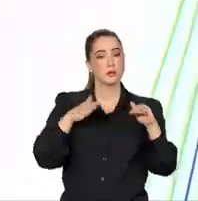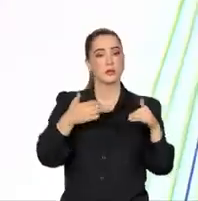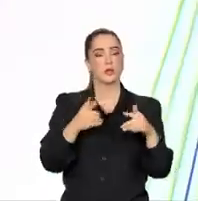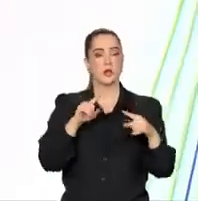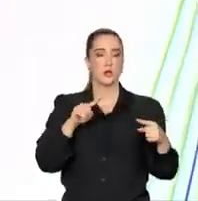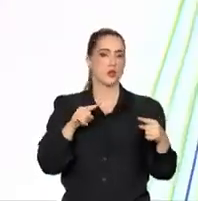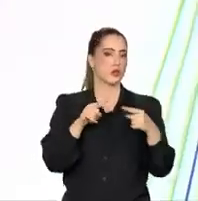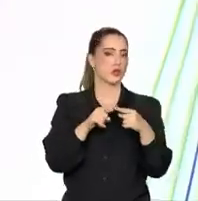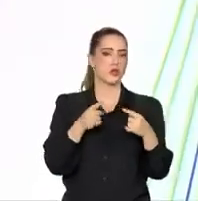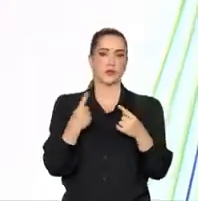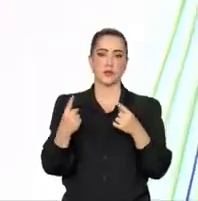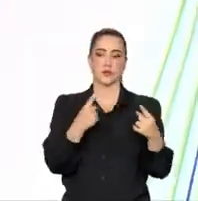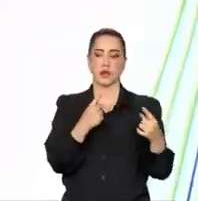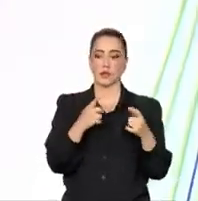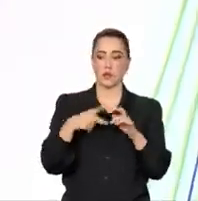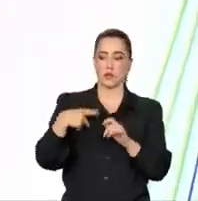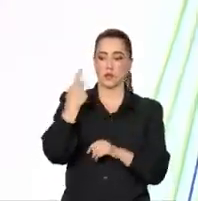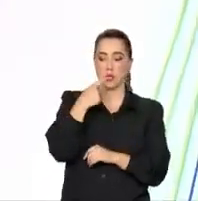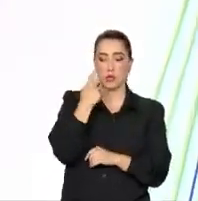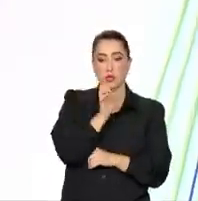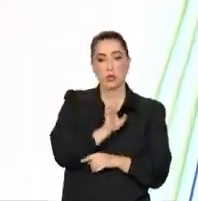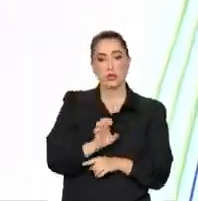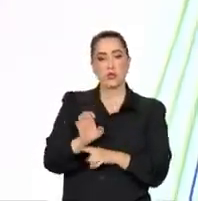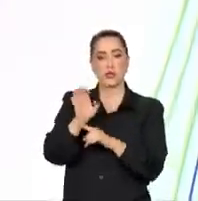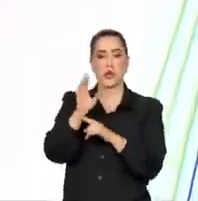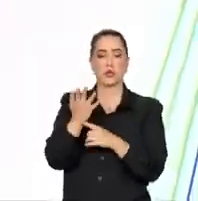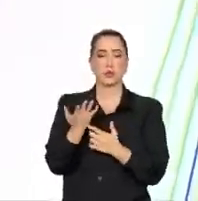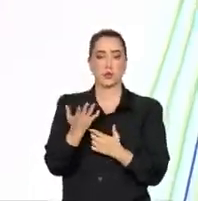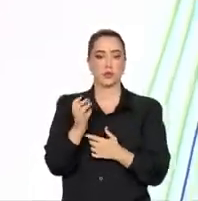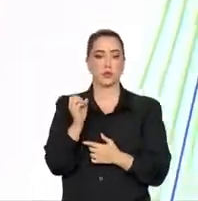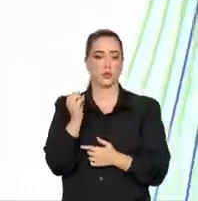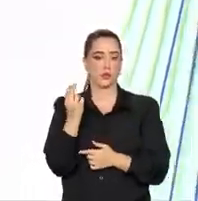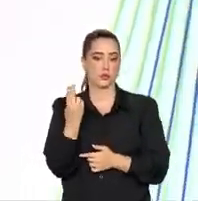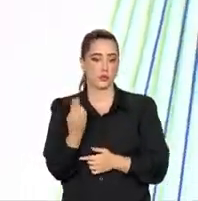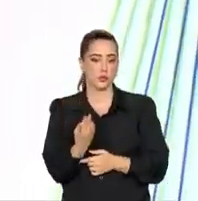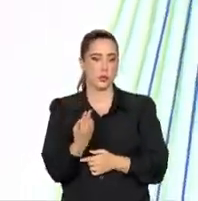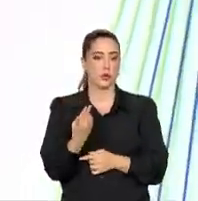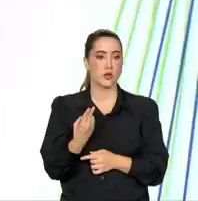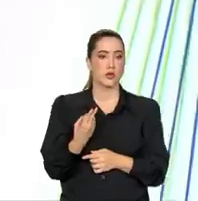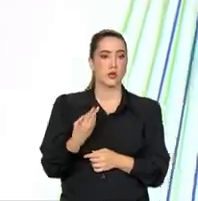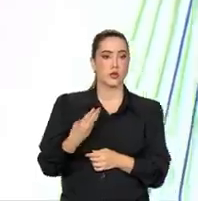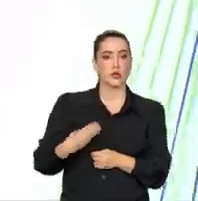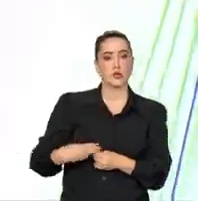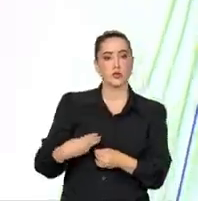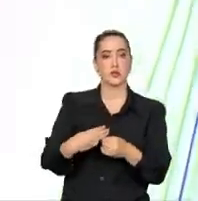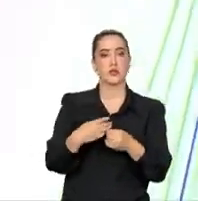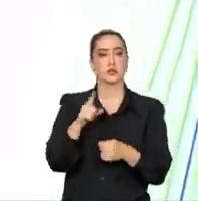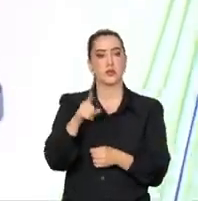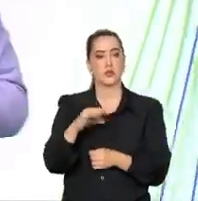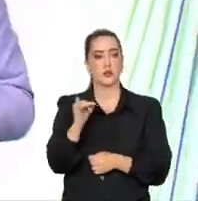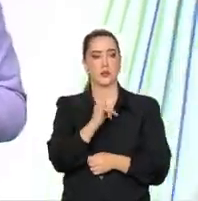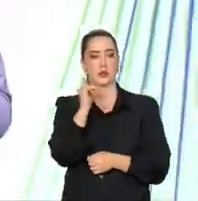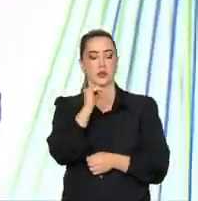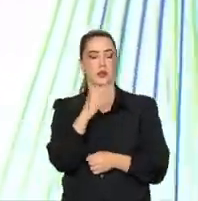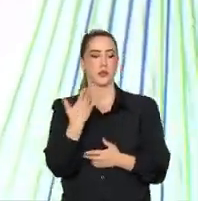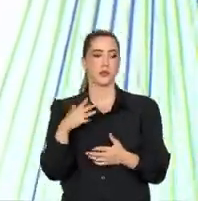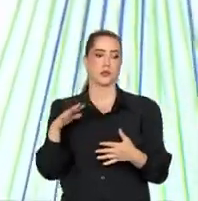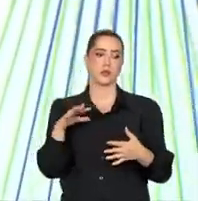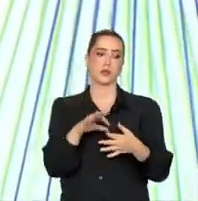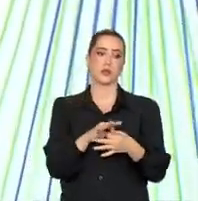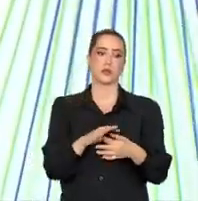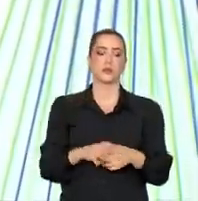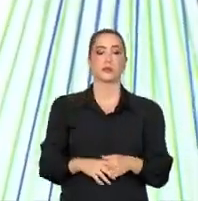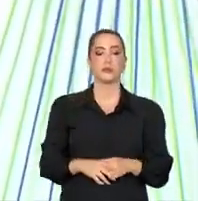meta, como prioridade de uma política pública do Estado ou de um município. Então, isso é fundamental nessa